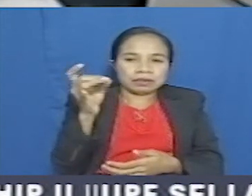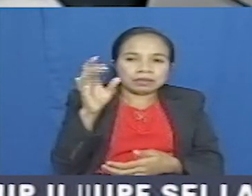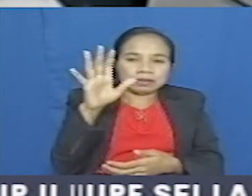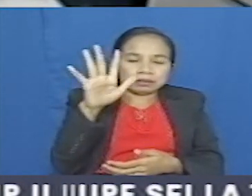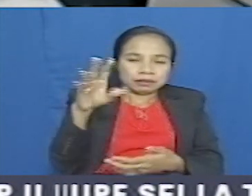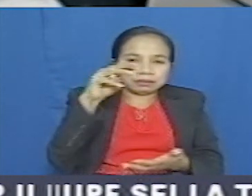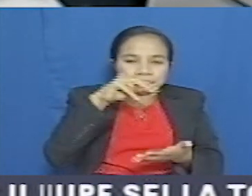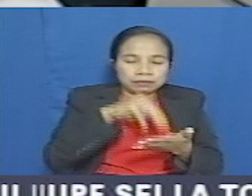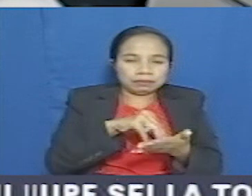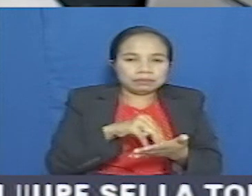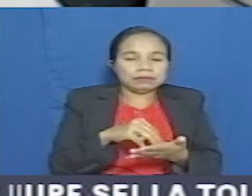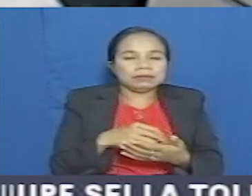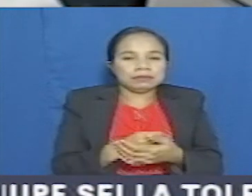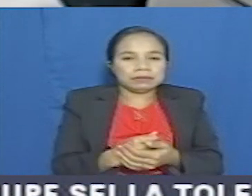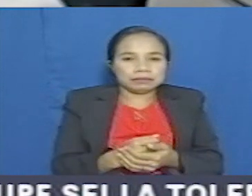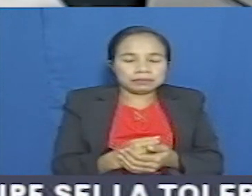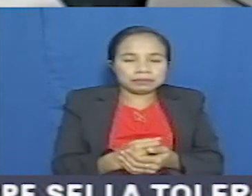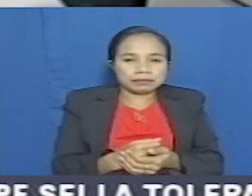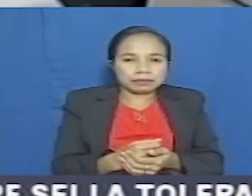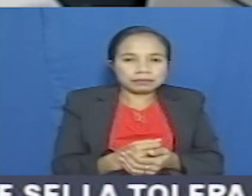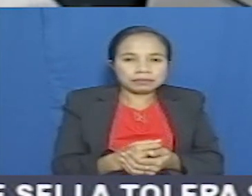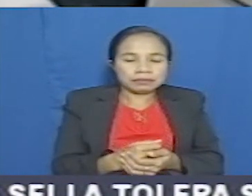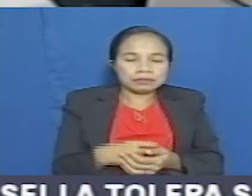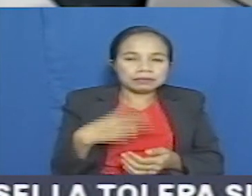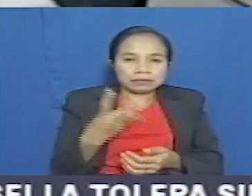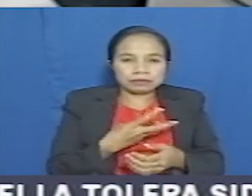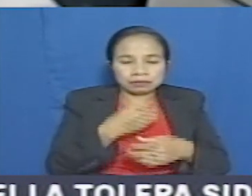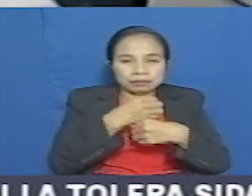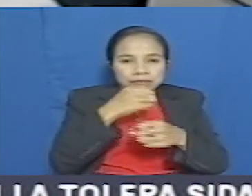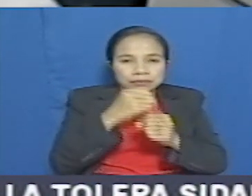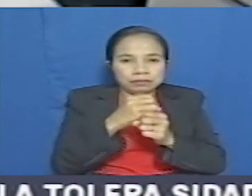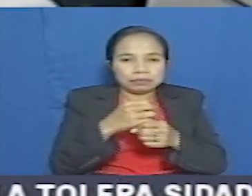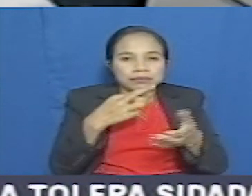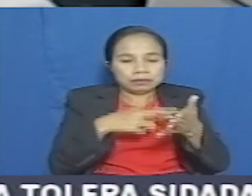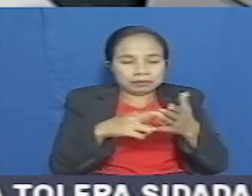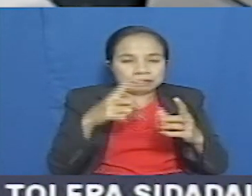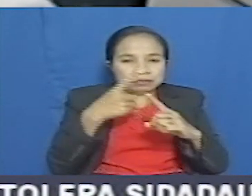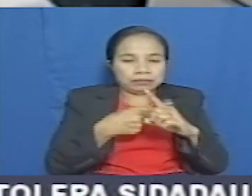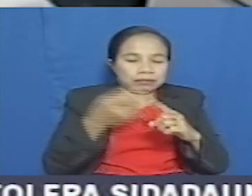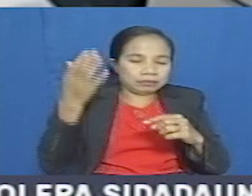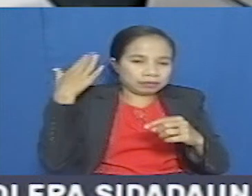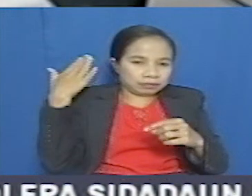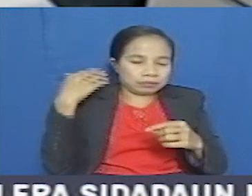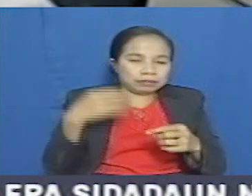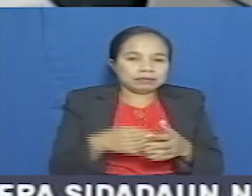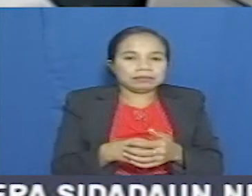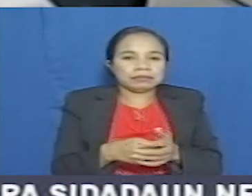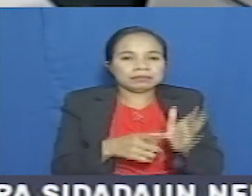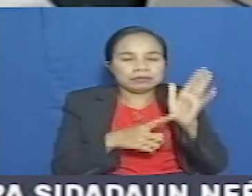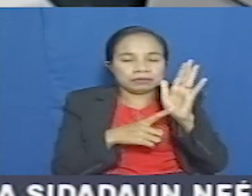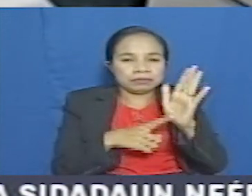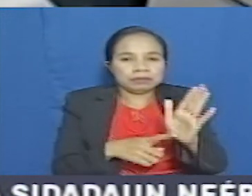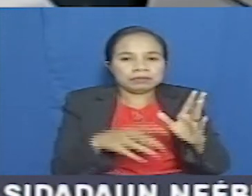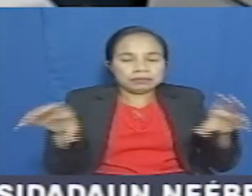1.400 dólar americano e estamos a fazer esse exercício ela fulancoto a tu avisa